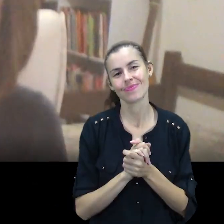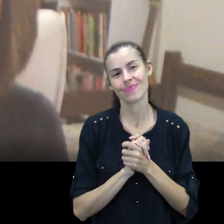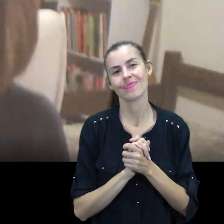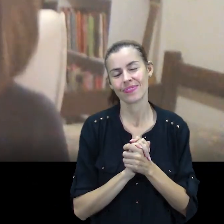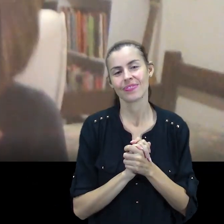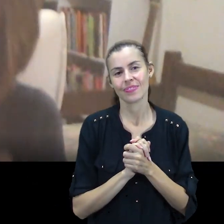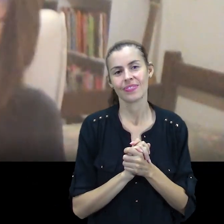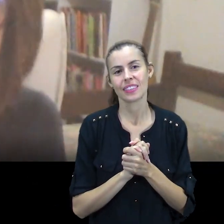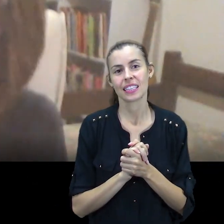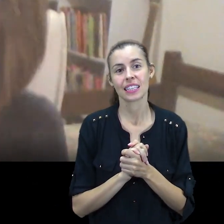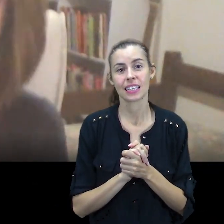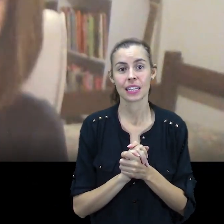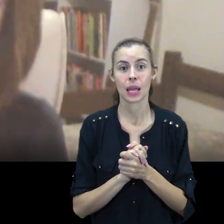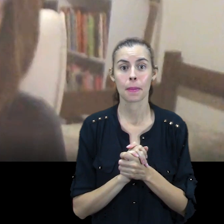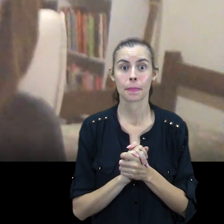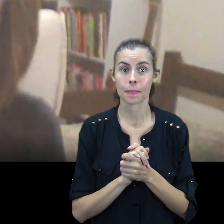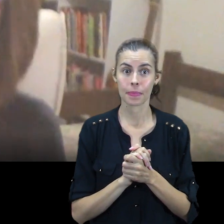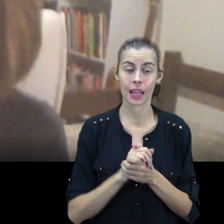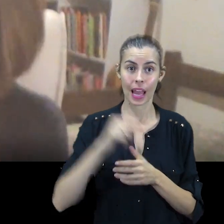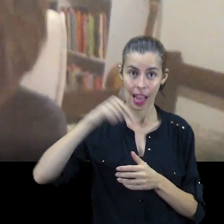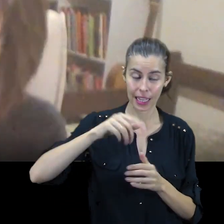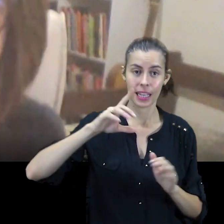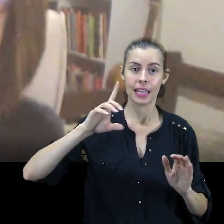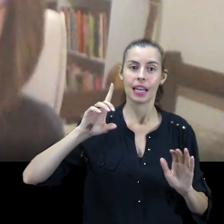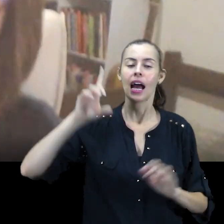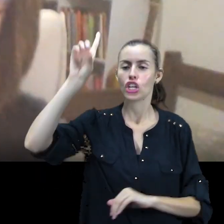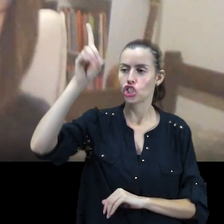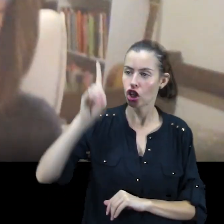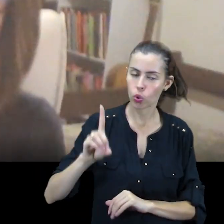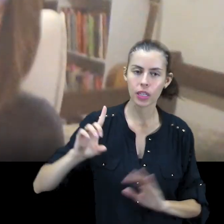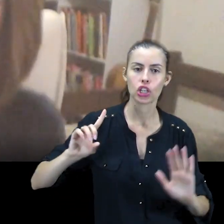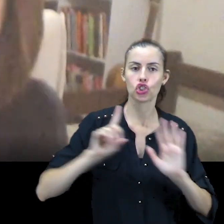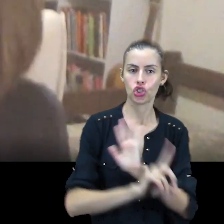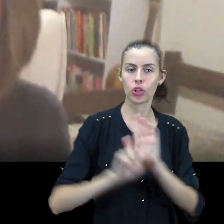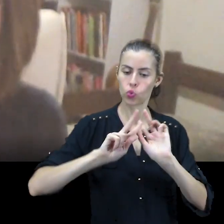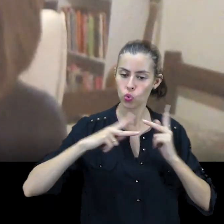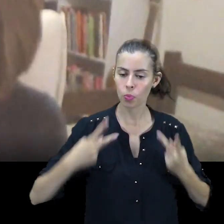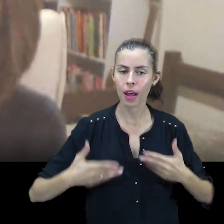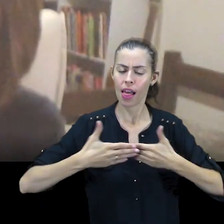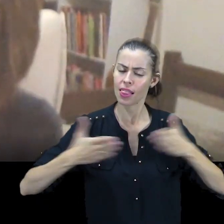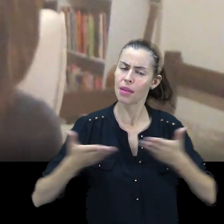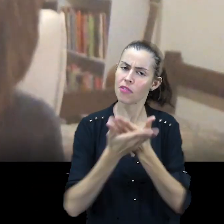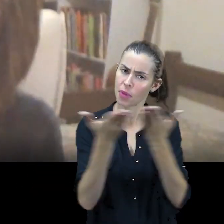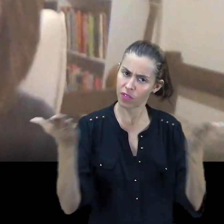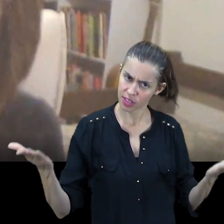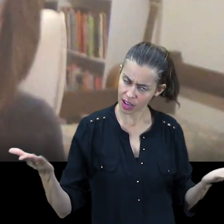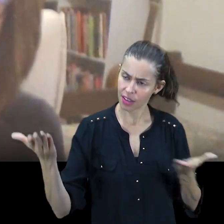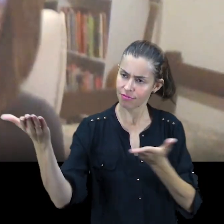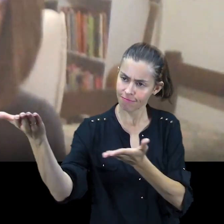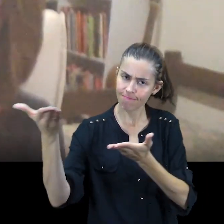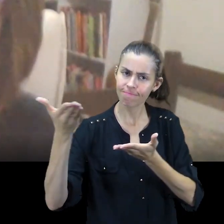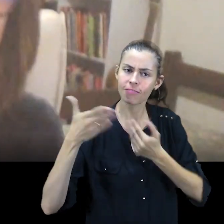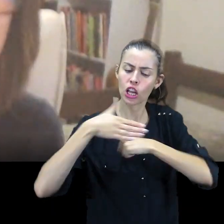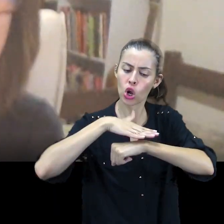de Direitos Humanos também fica à disposição para conversas que vocês queiram levar adiante de alguma maneira, se a gente puder